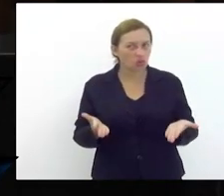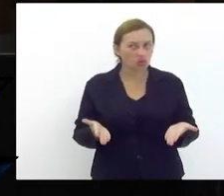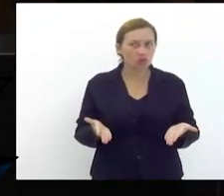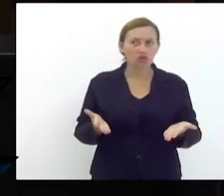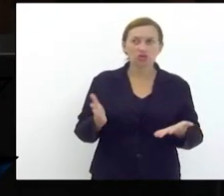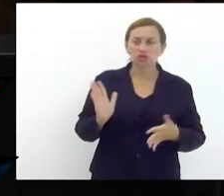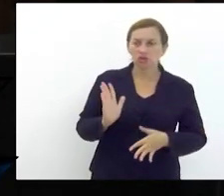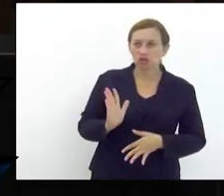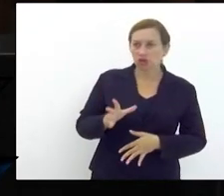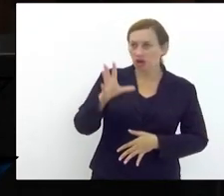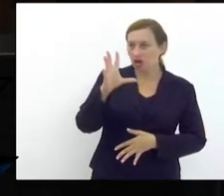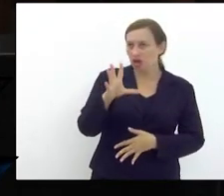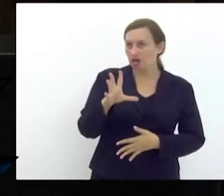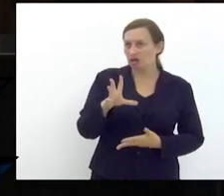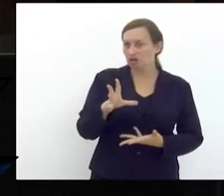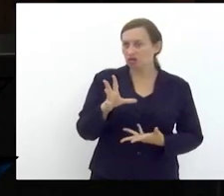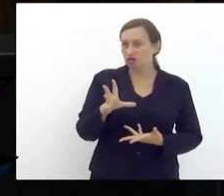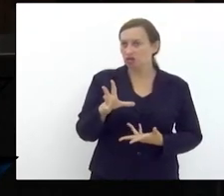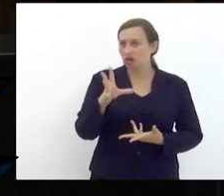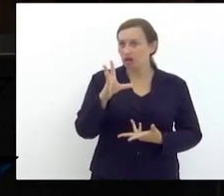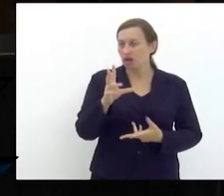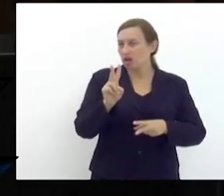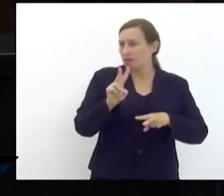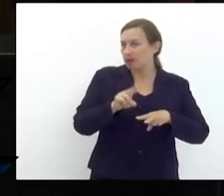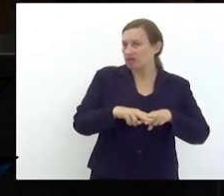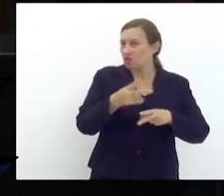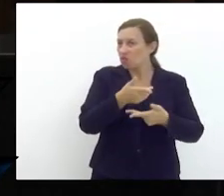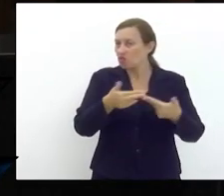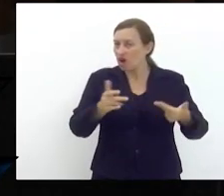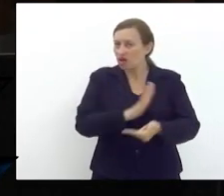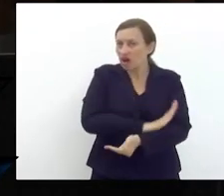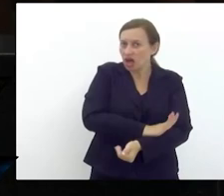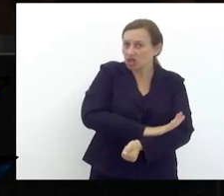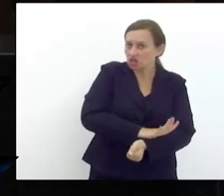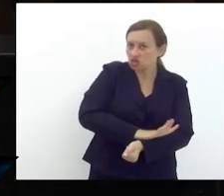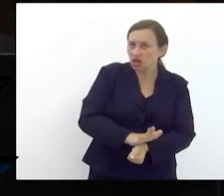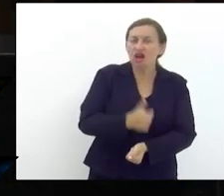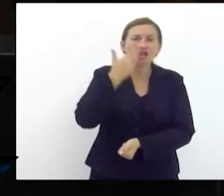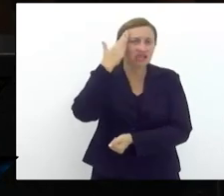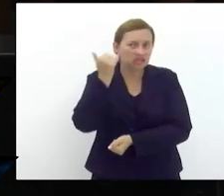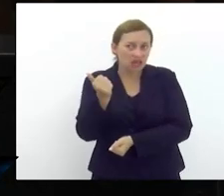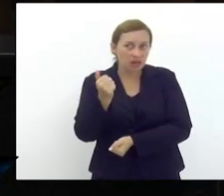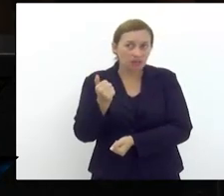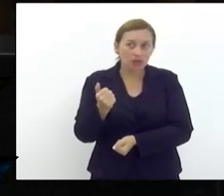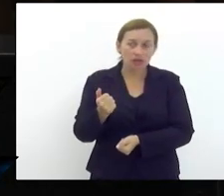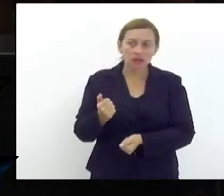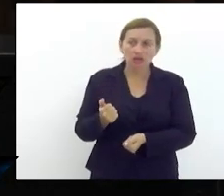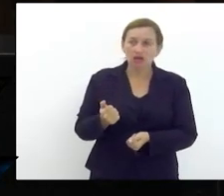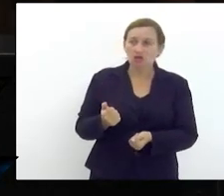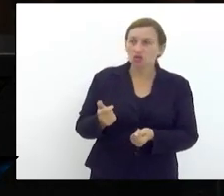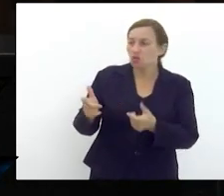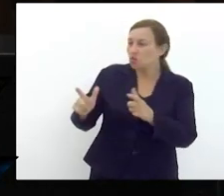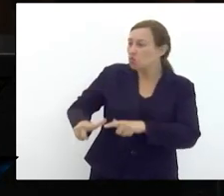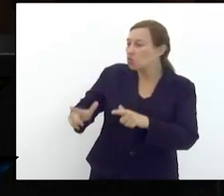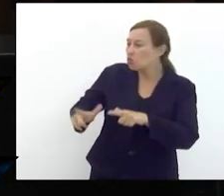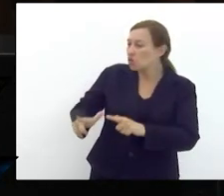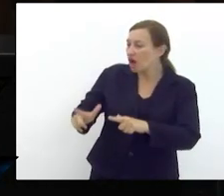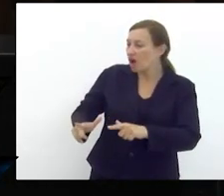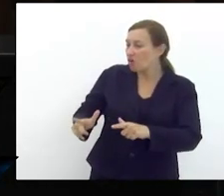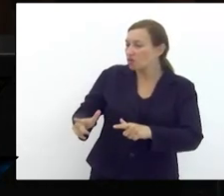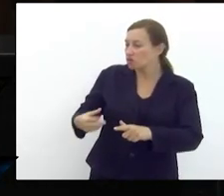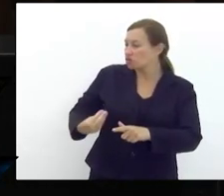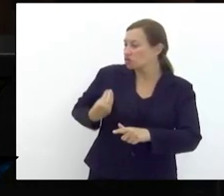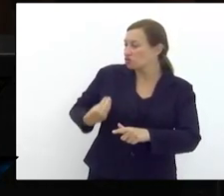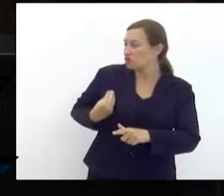aprendeu vários desses racistas inclusive sabendo onde o esgoto onde eles se proliferam